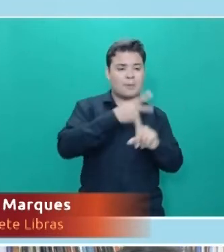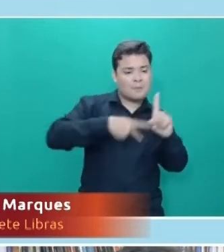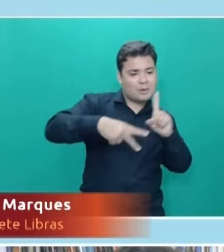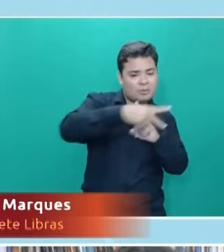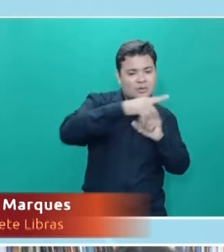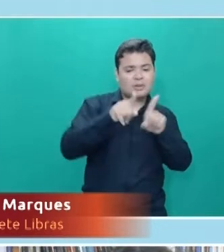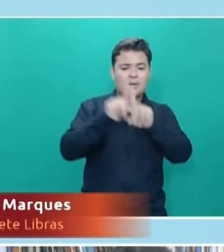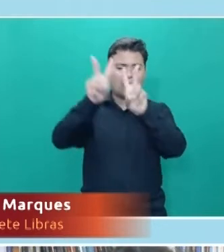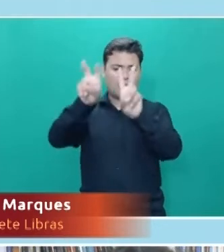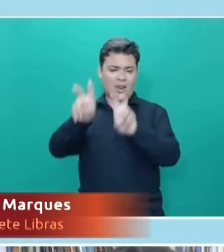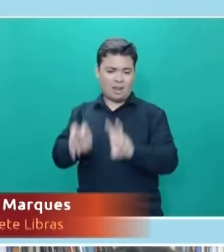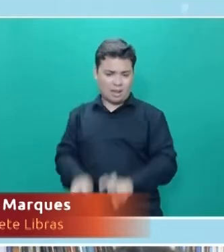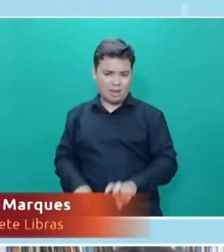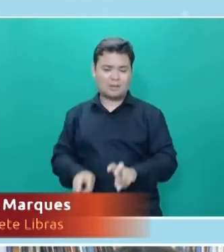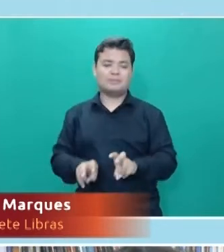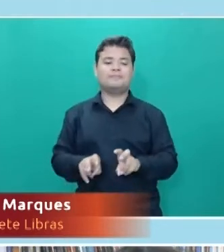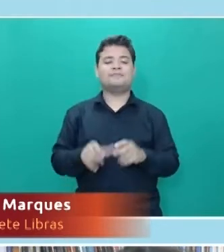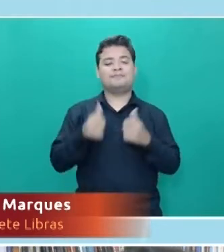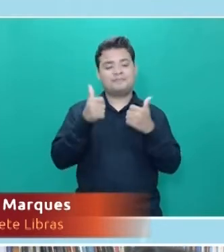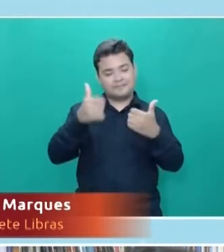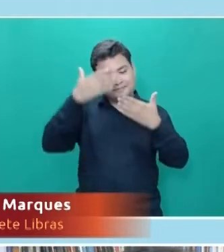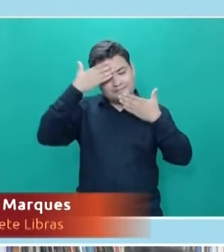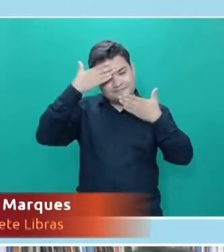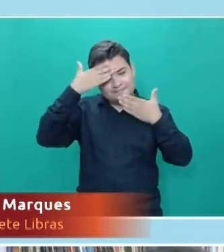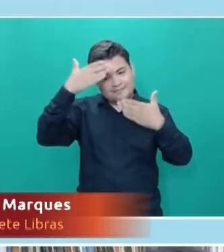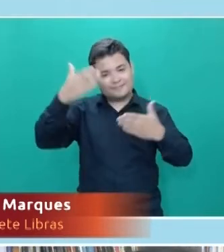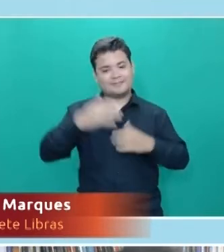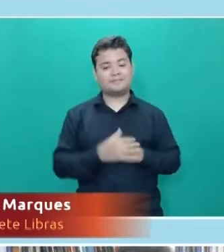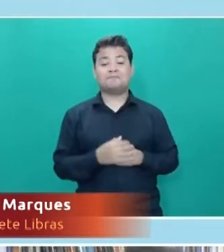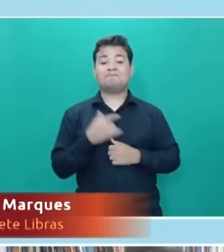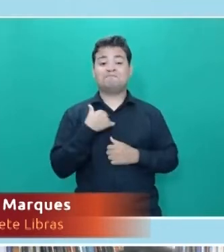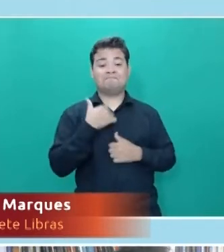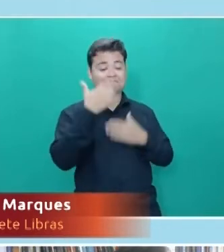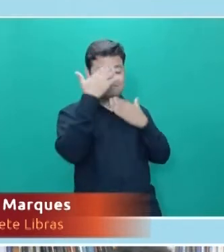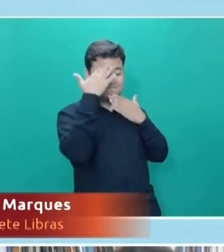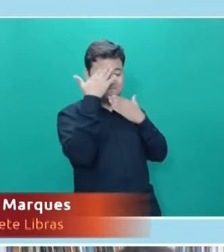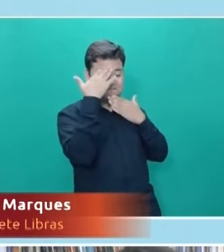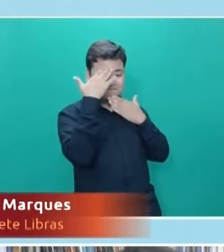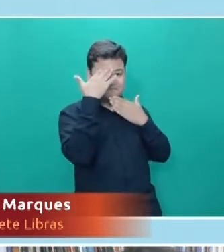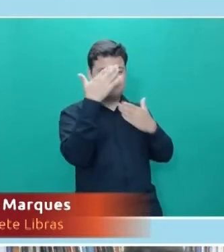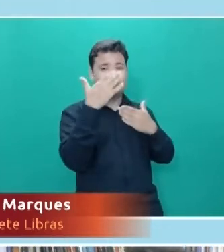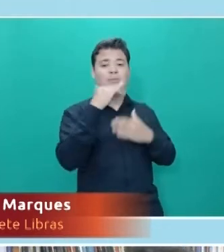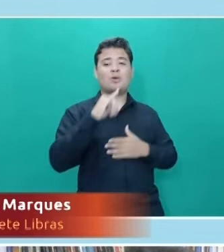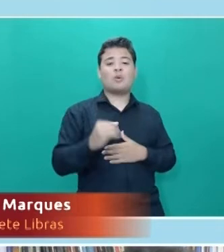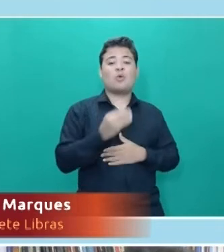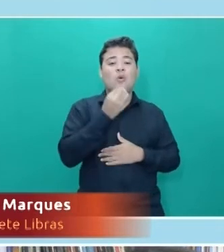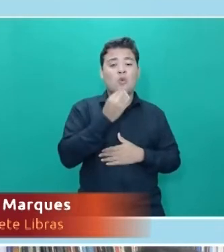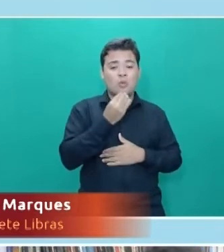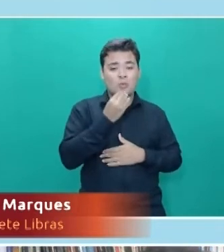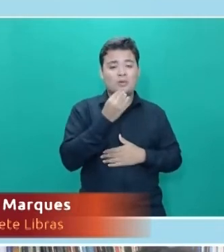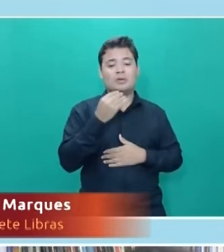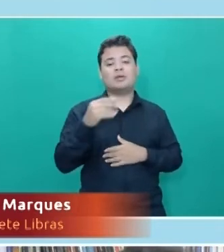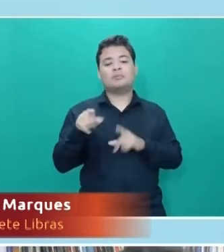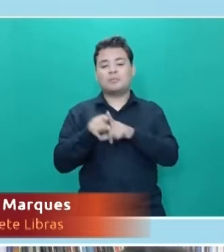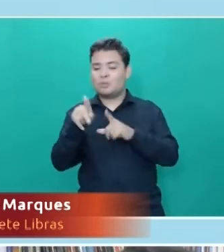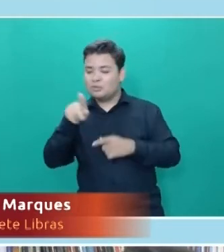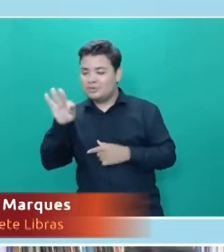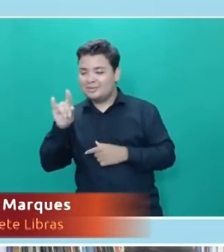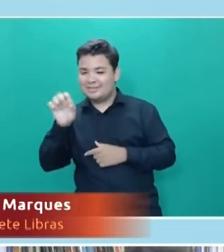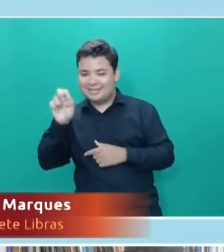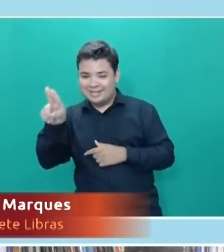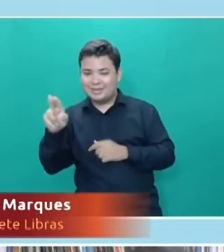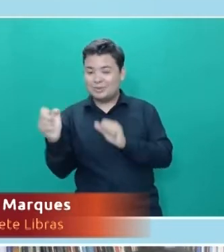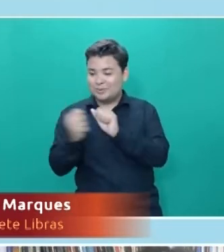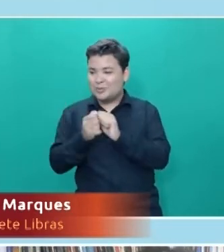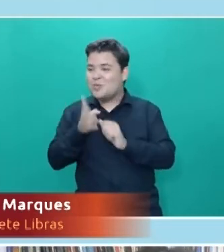a isso em outros momentos do Conexões. Muito obrigada. Muito obrigado. Gostaria de agradecer a oportunidade, professor Tadeu, uma enorme satisfação te